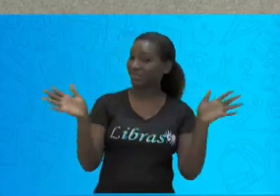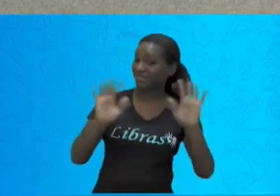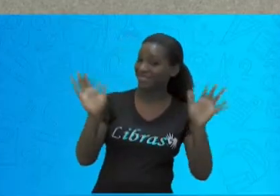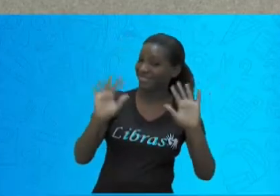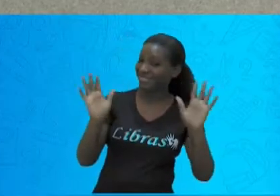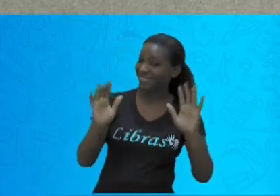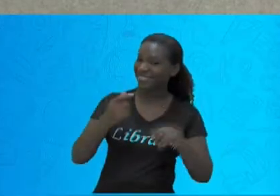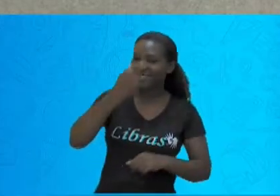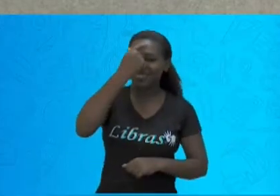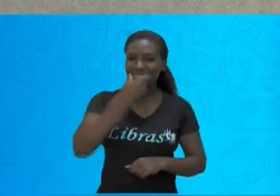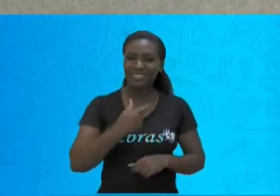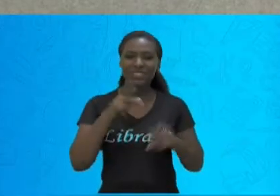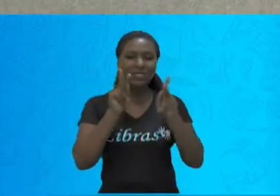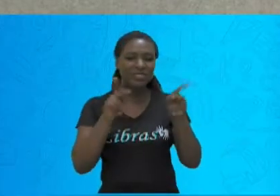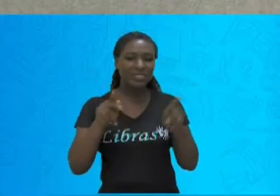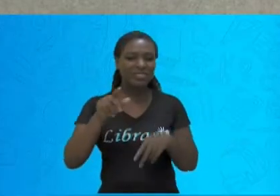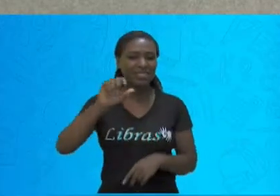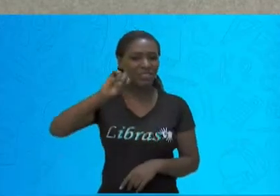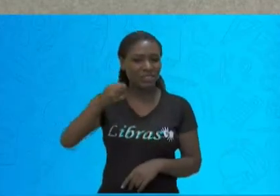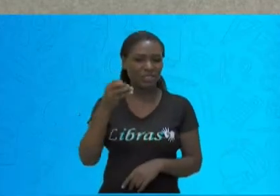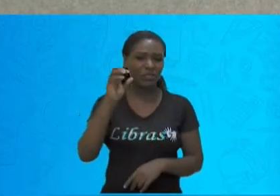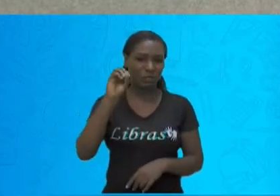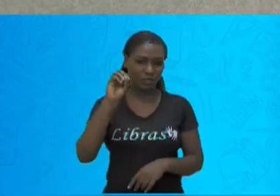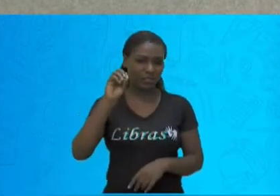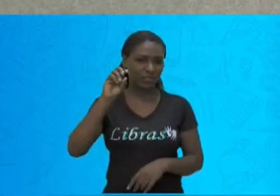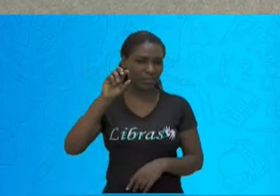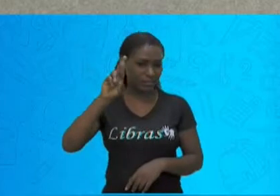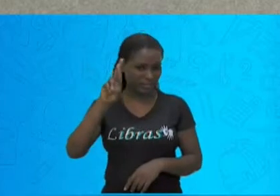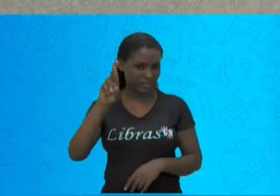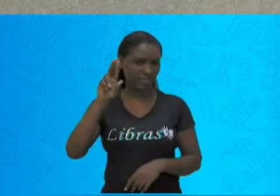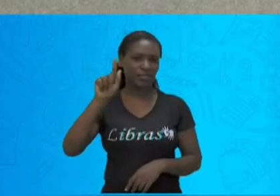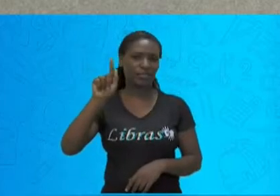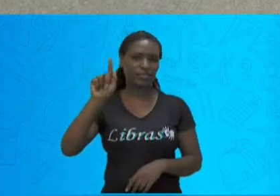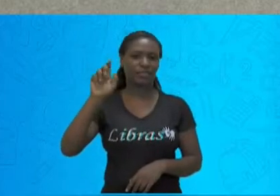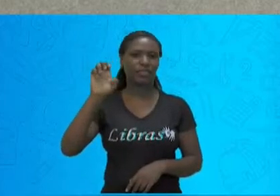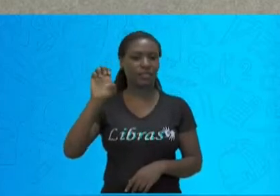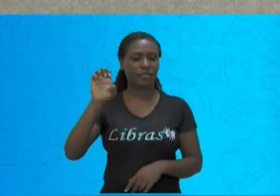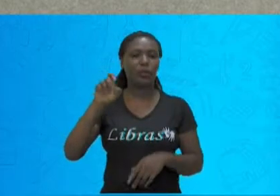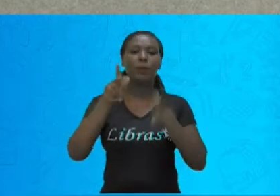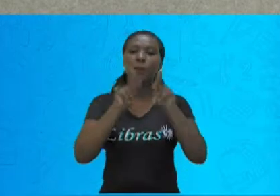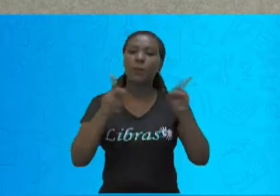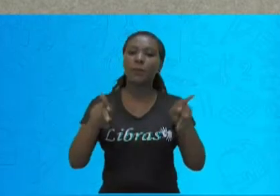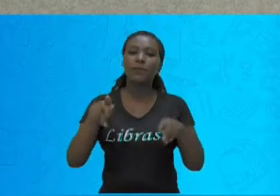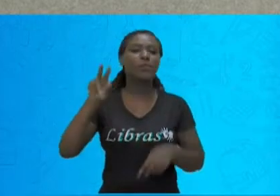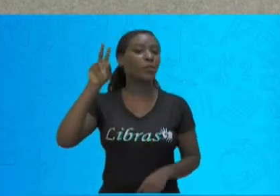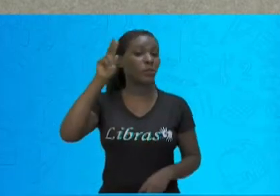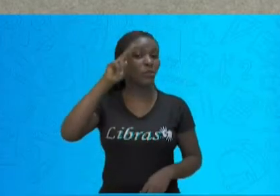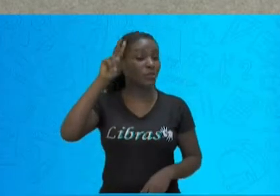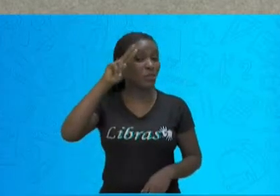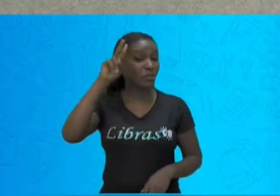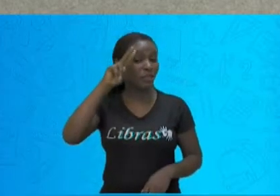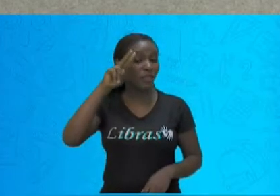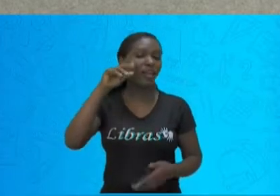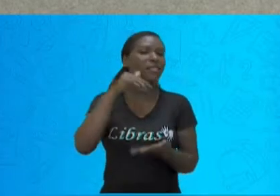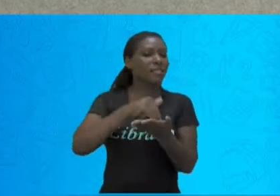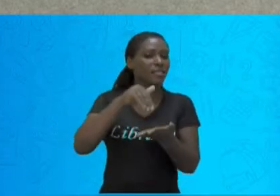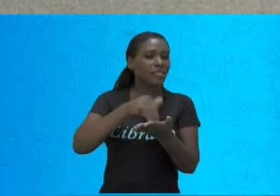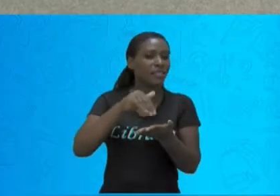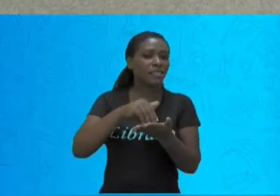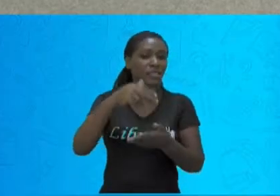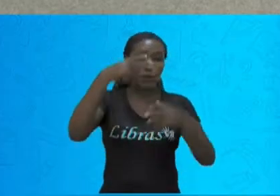Olá, sou Jorge de Wellington, professor de História da Secretaria Municipal de Educação de